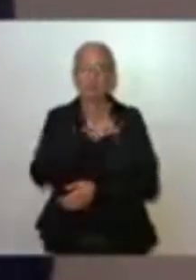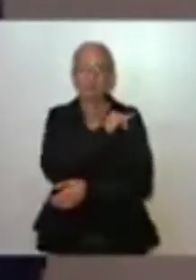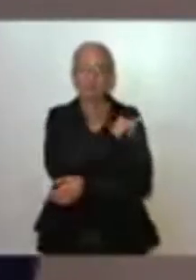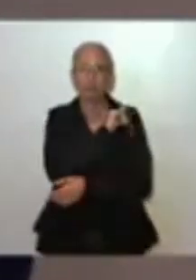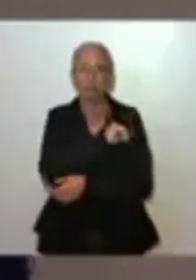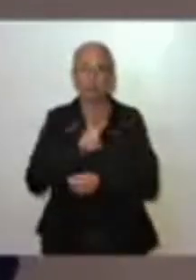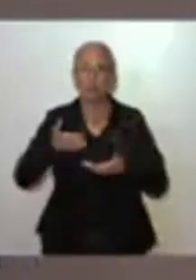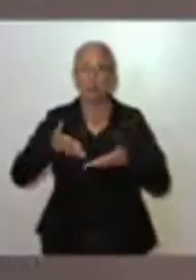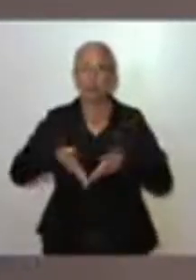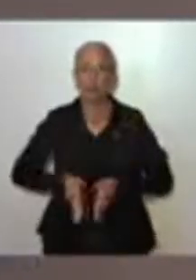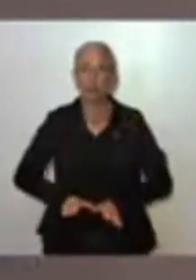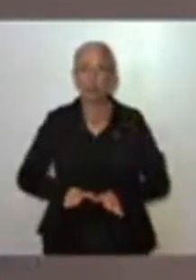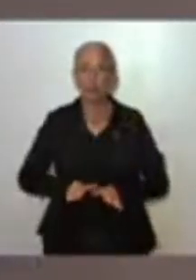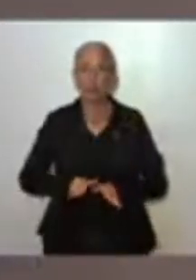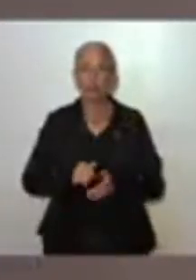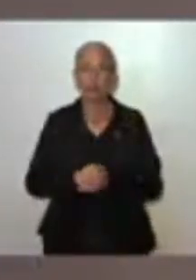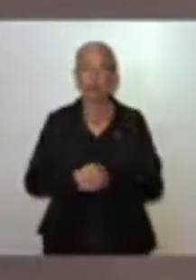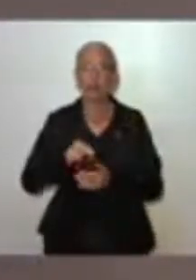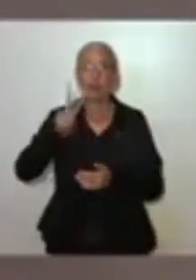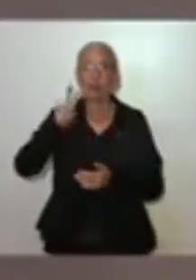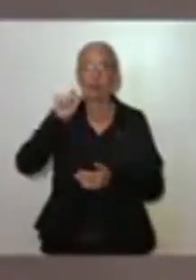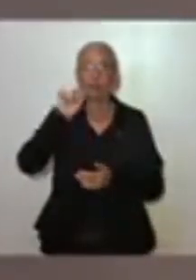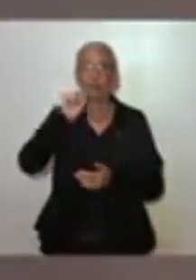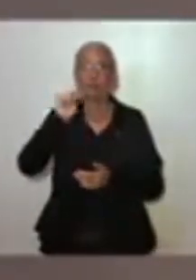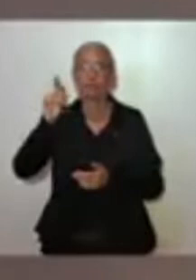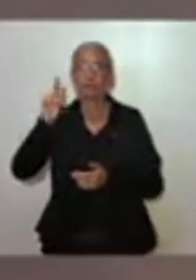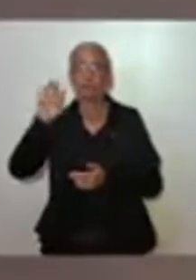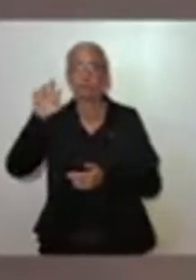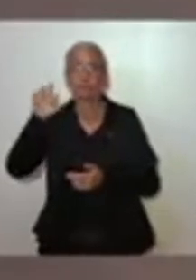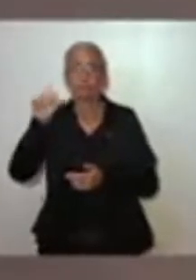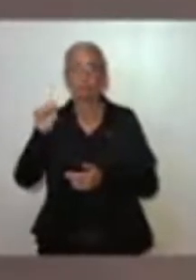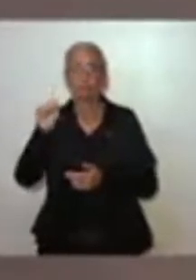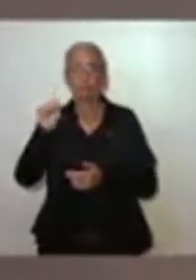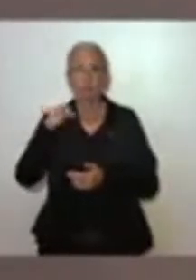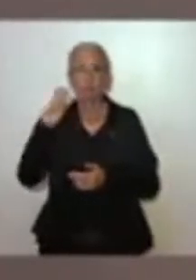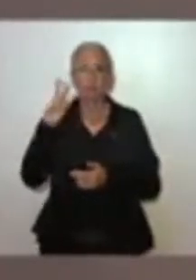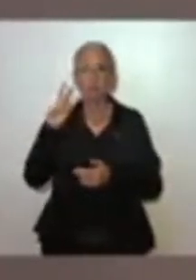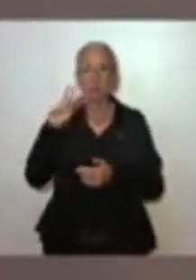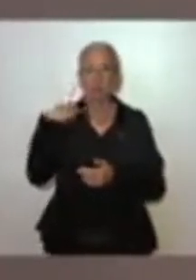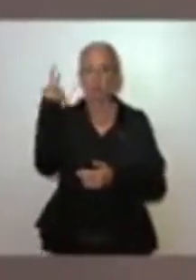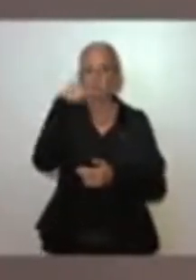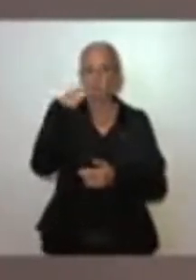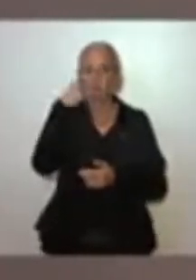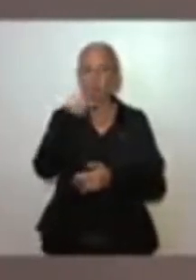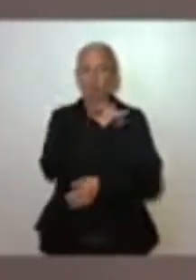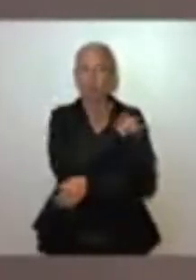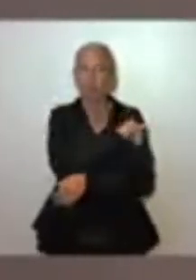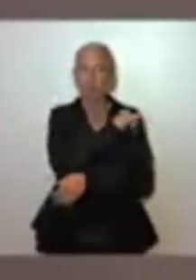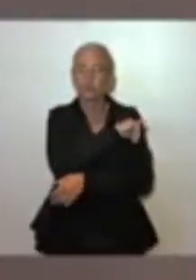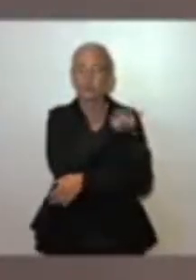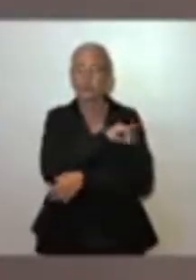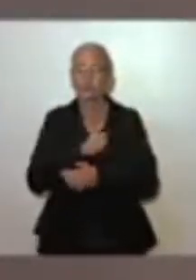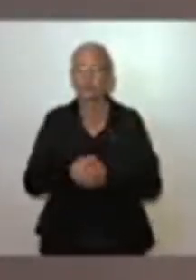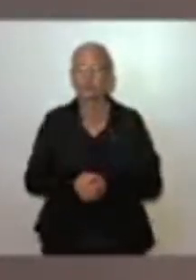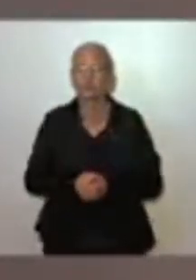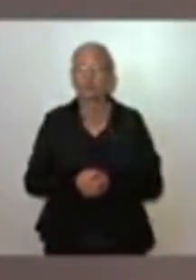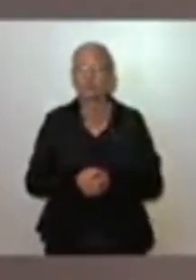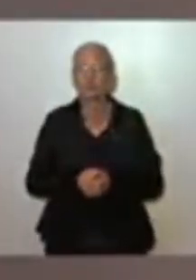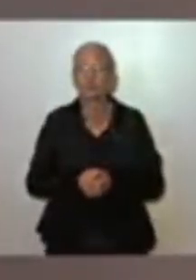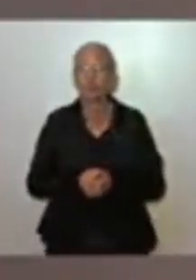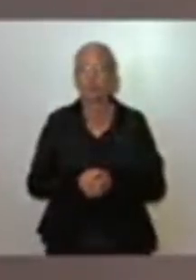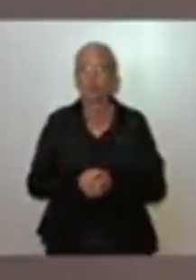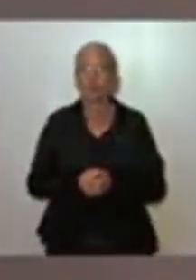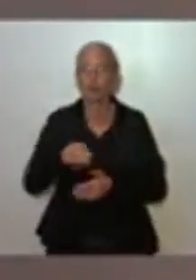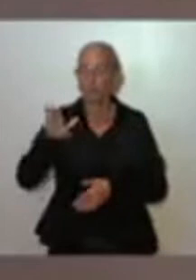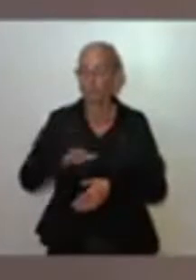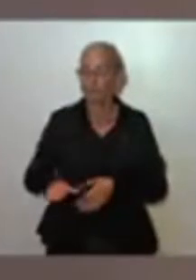mas eu nasci em Vassouras que é uma adorável cidade a duas horas do Rio de Janeiro eu passei